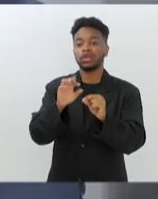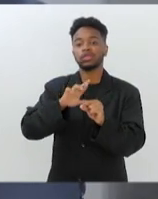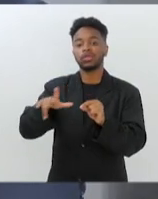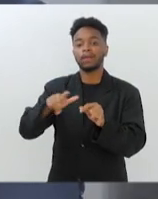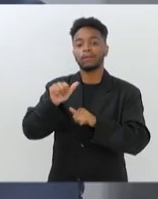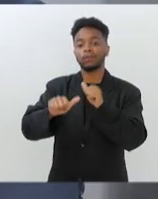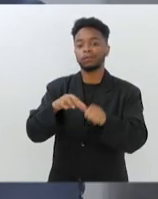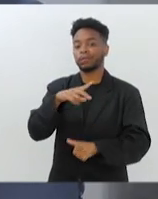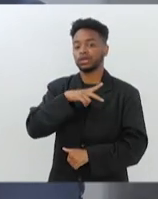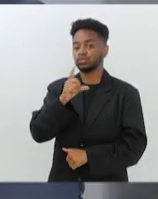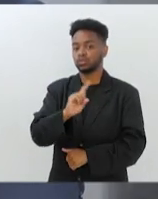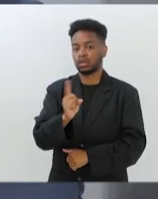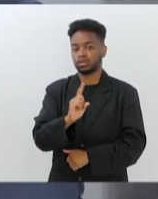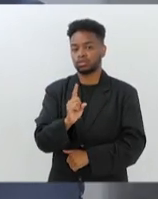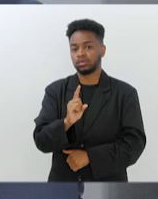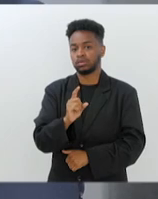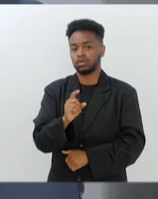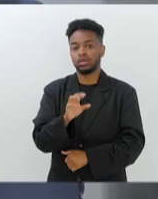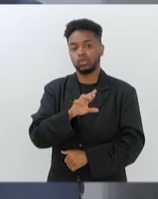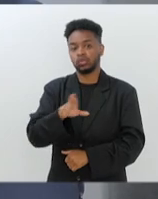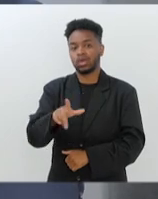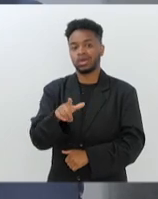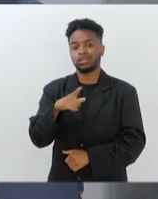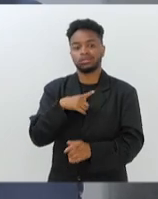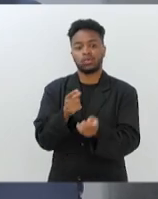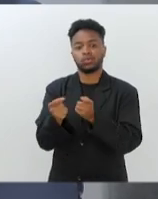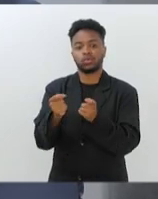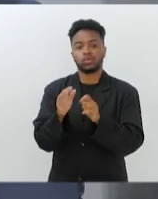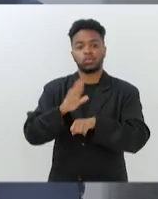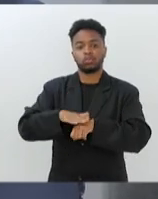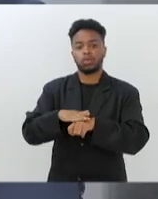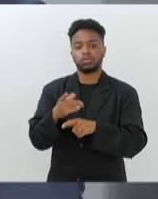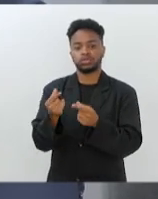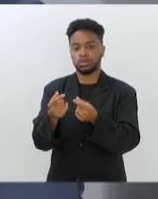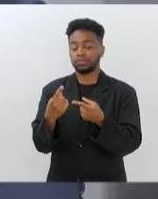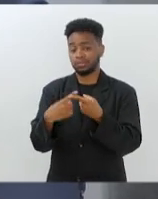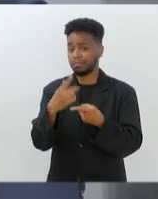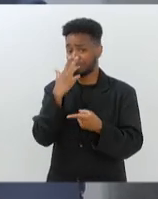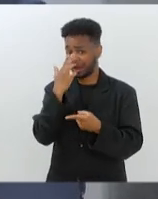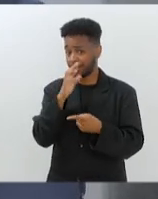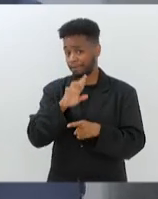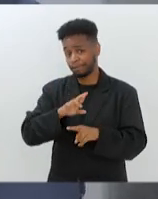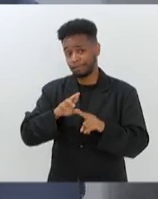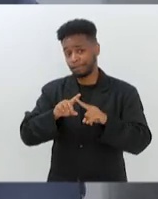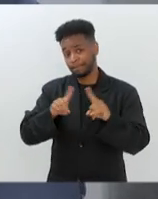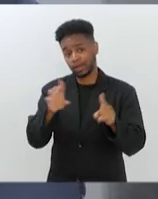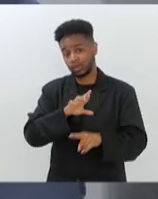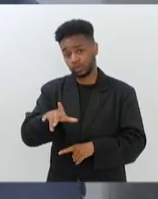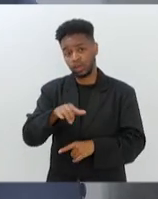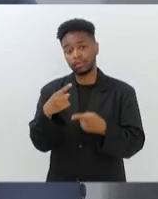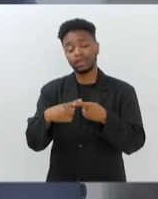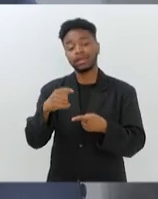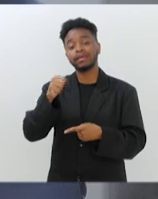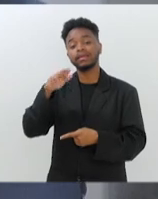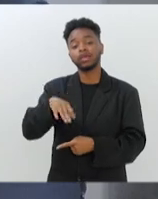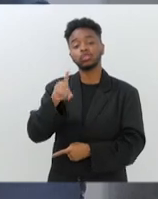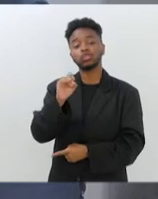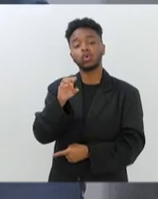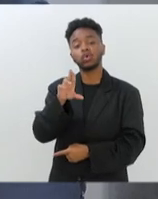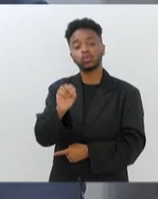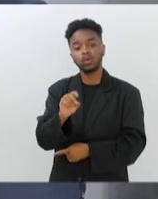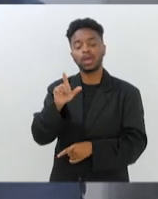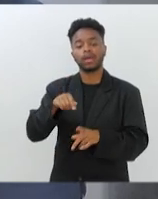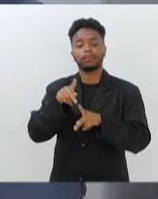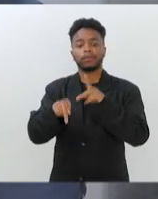cedai portanto a cedai não é dona do seu dinheiro por mais que pareça quem é o dono da ced é o povo do Rio de Janeiro O que foi aprovado